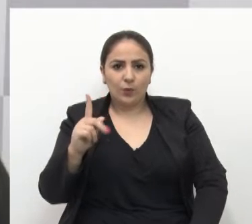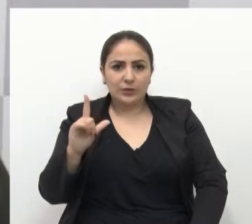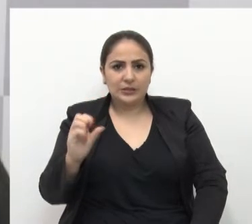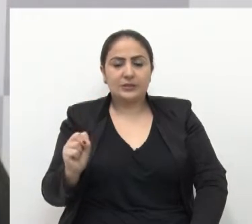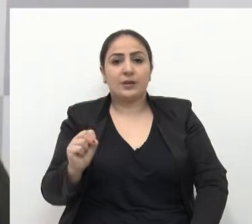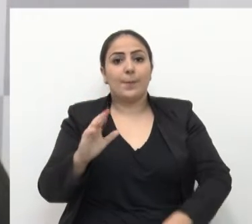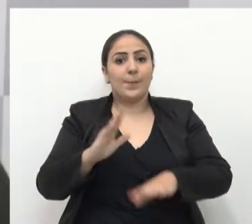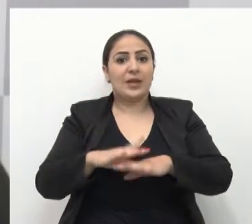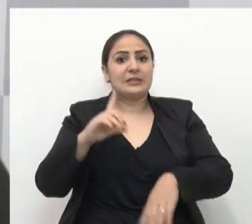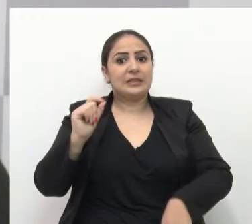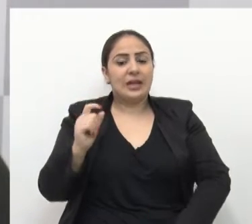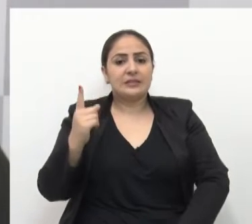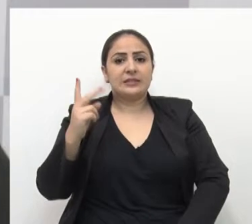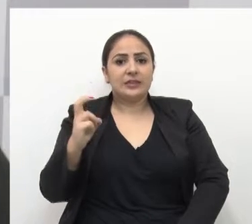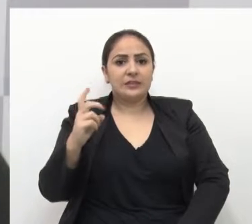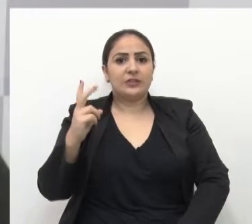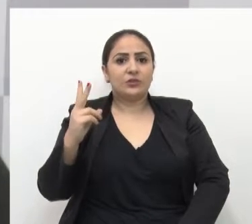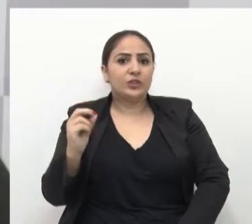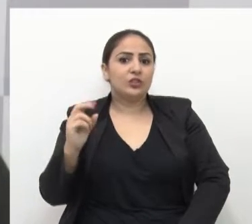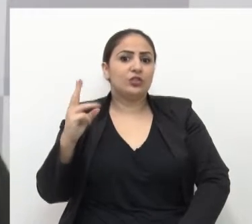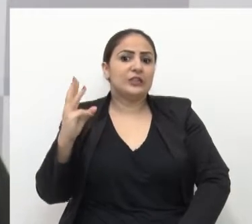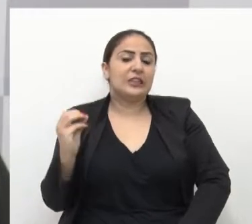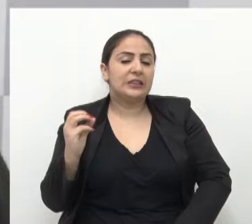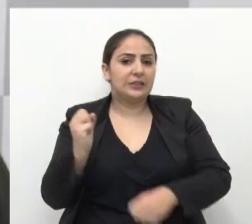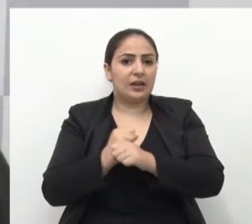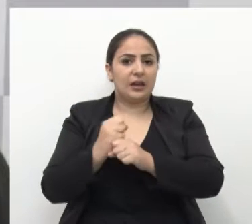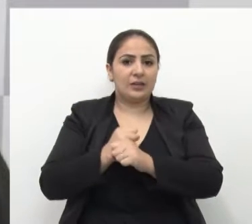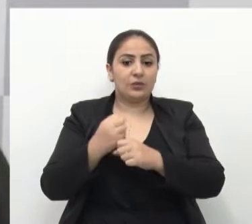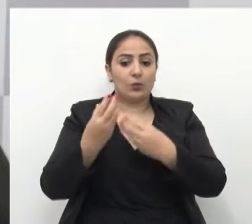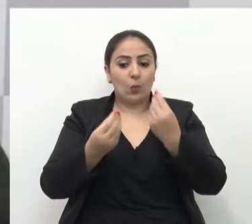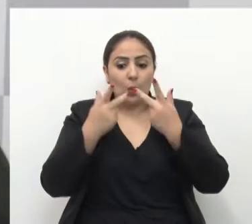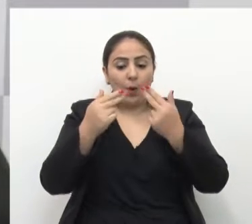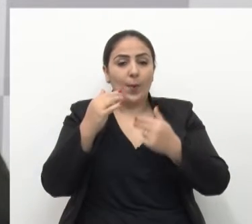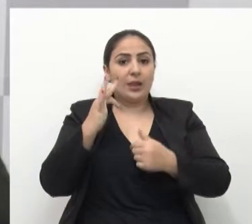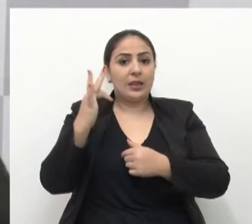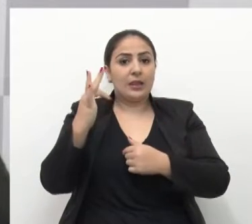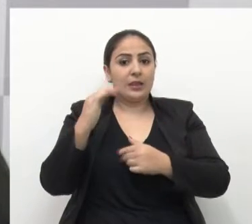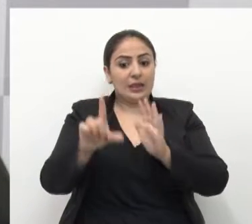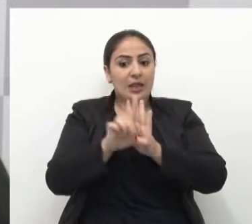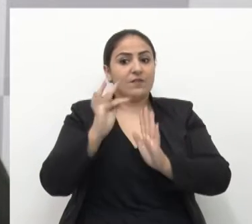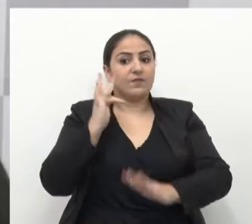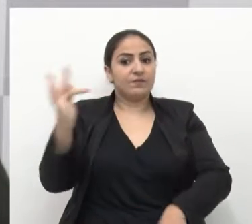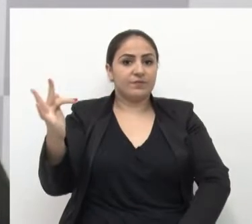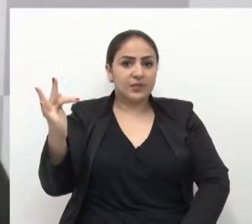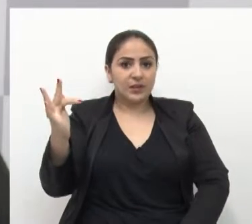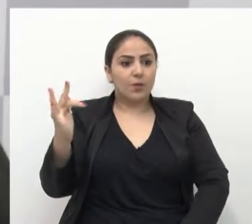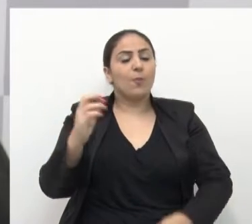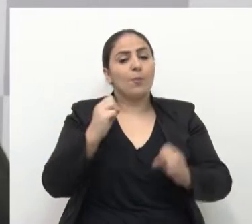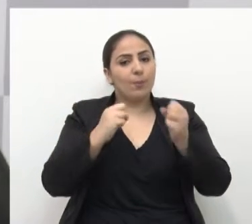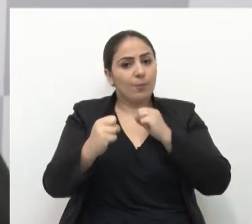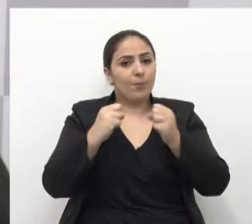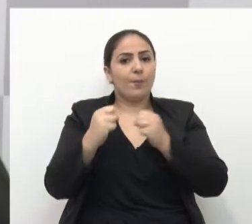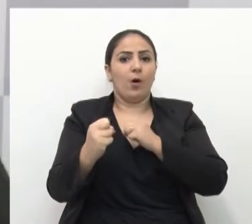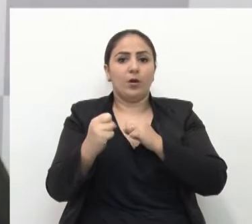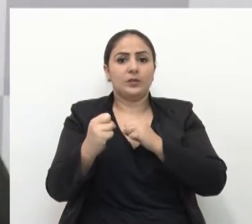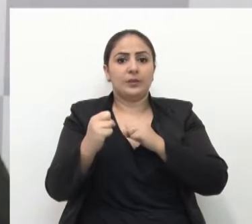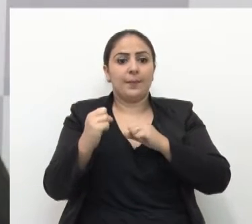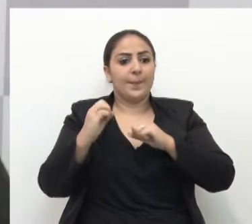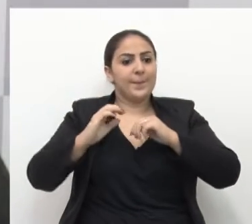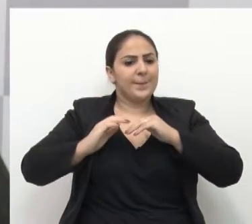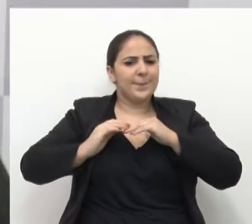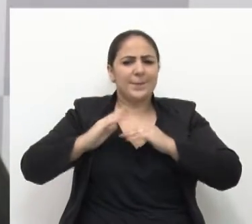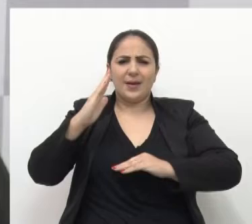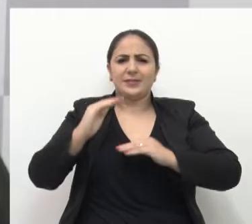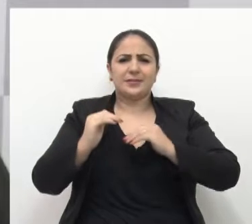20 30 40 anos né que conformam a lei agora federal né uma lei federal é possível tornou